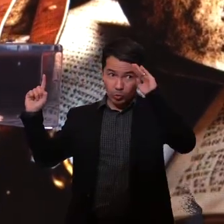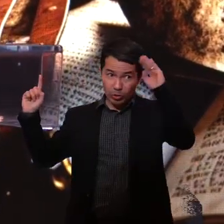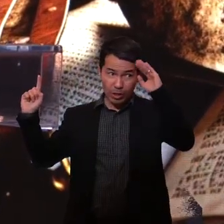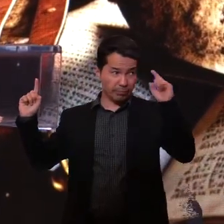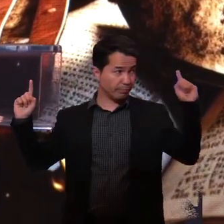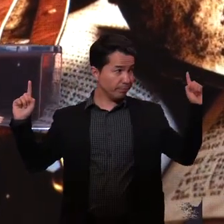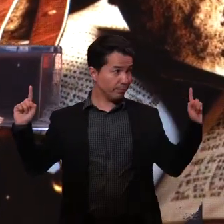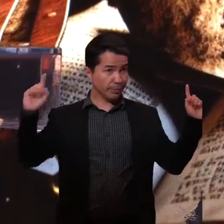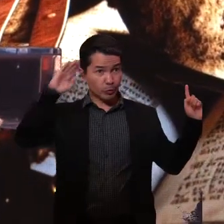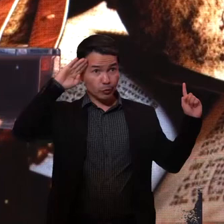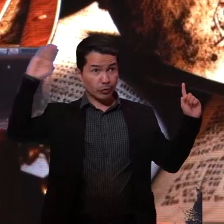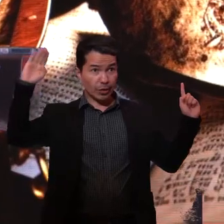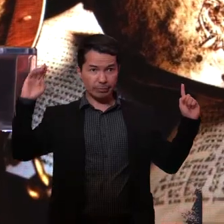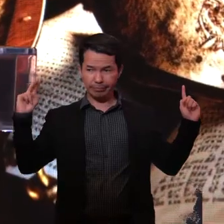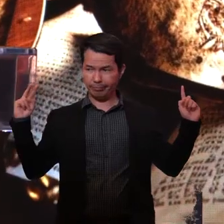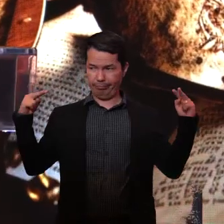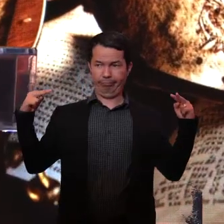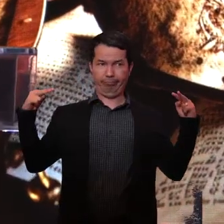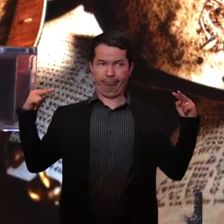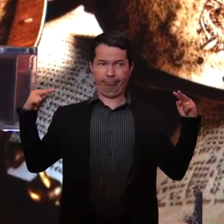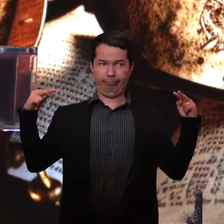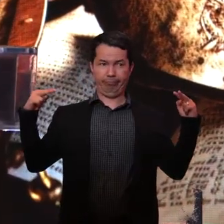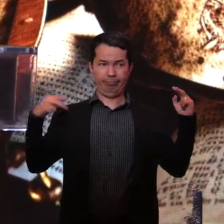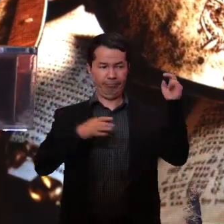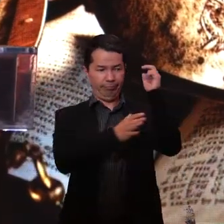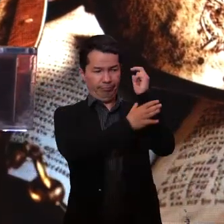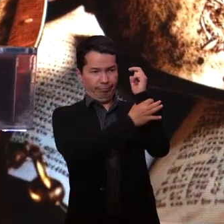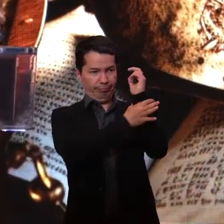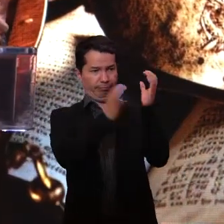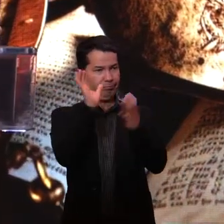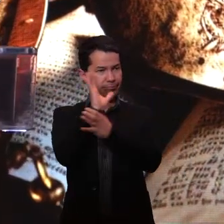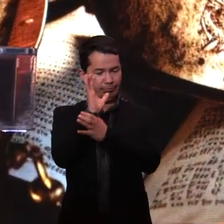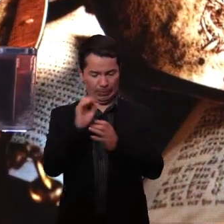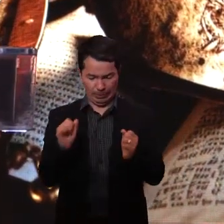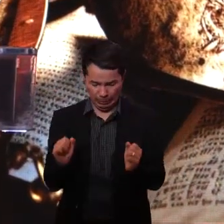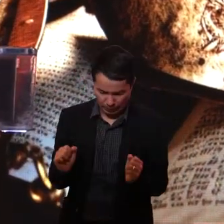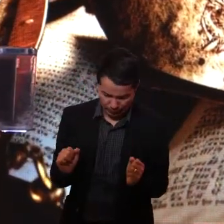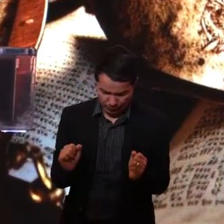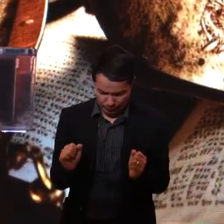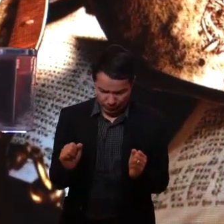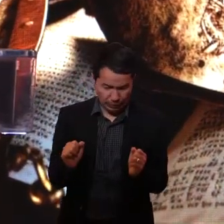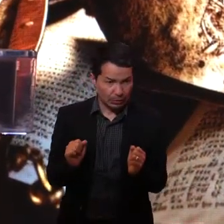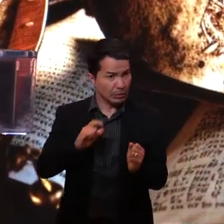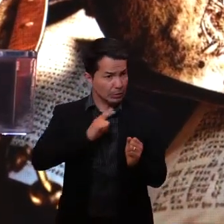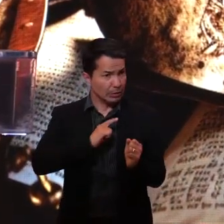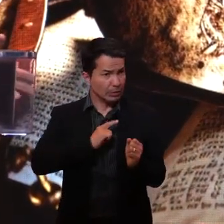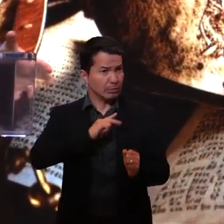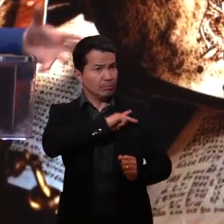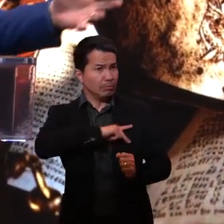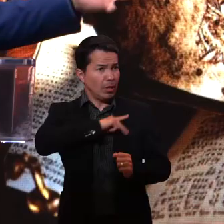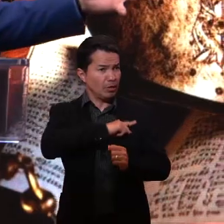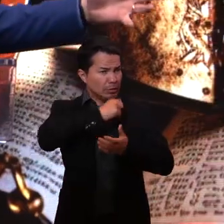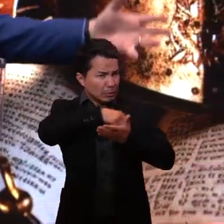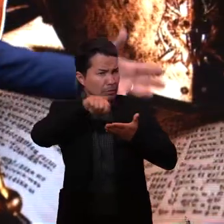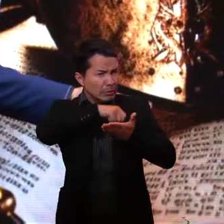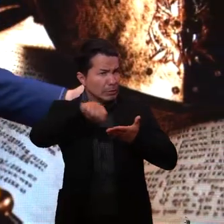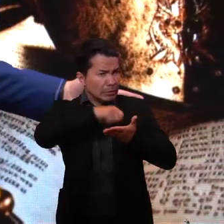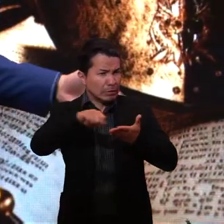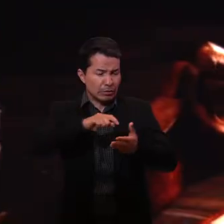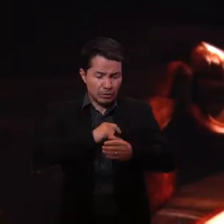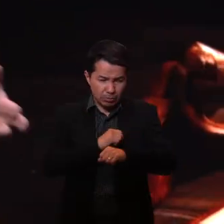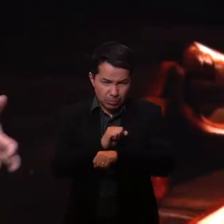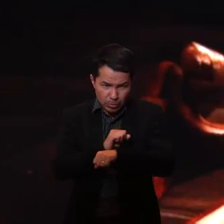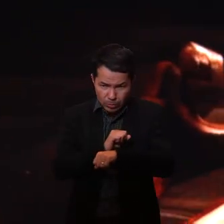de 6 em 6 horas. Quando o apóstolo vai escrever a carta aos Efésios, ele está olhando para as